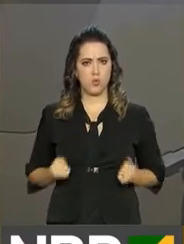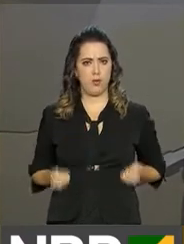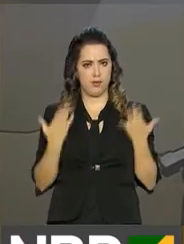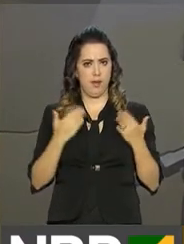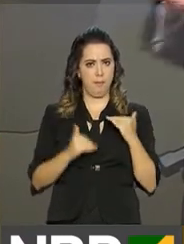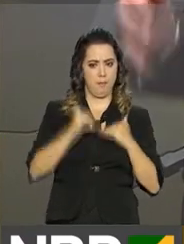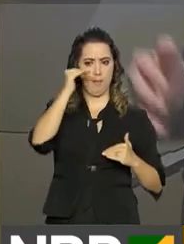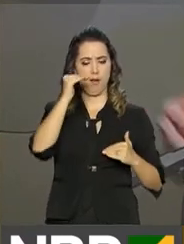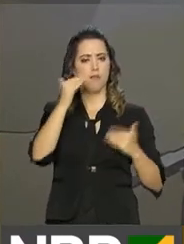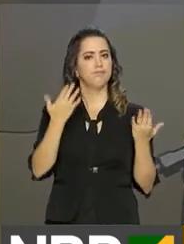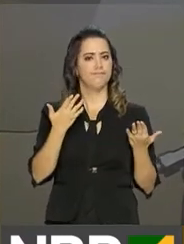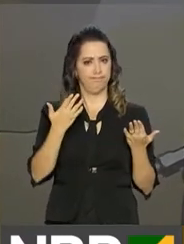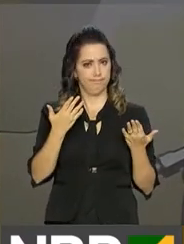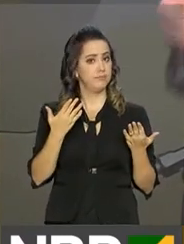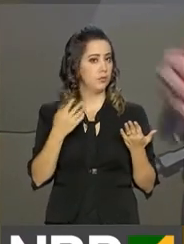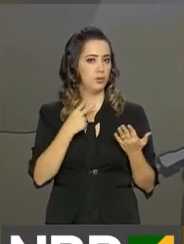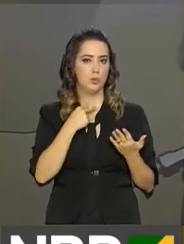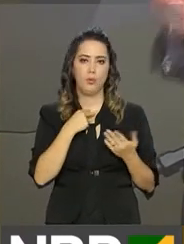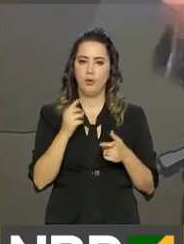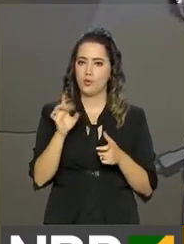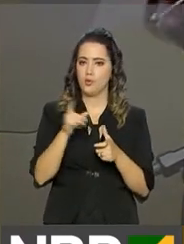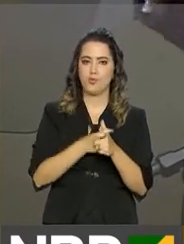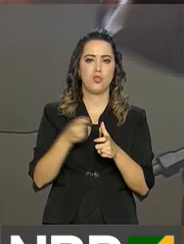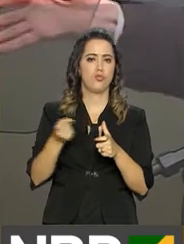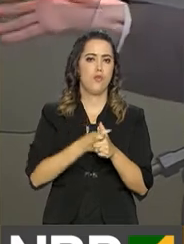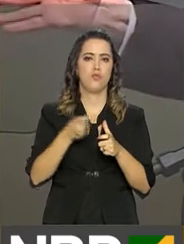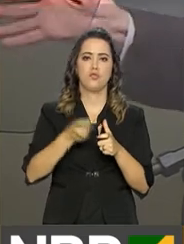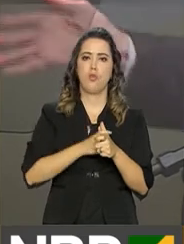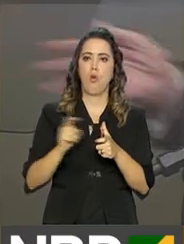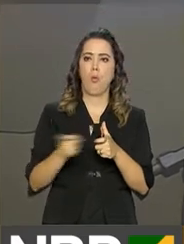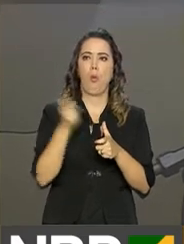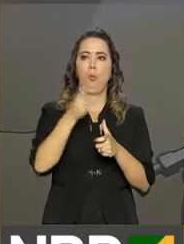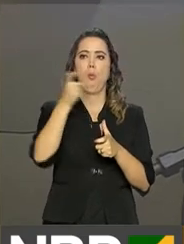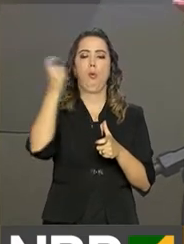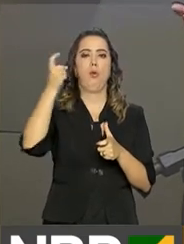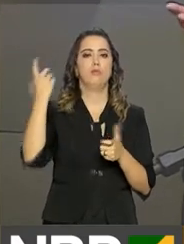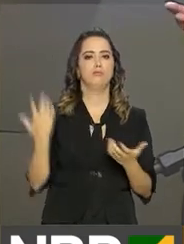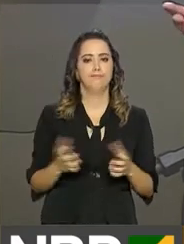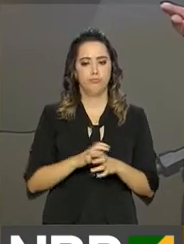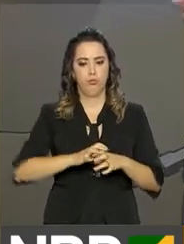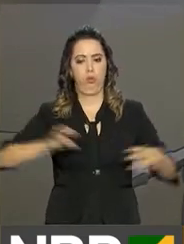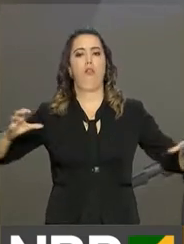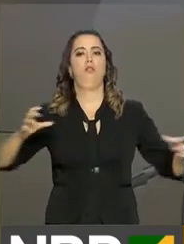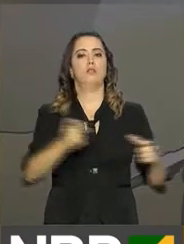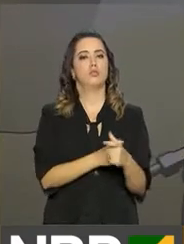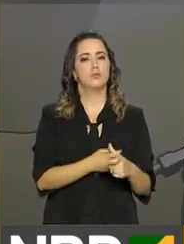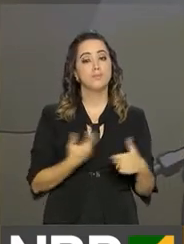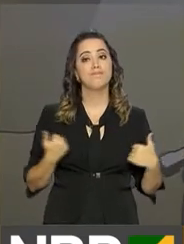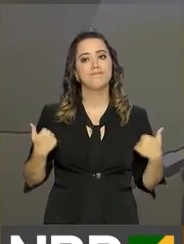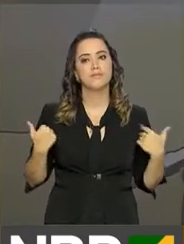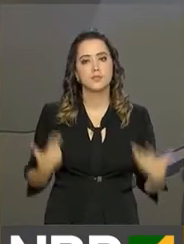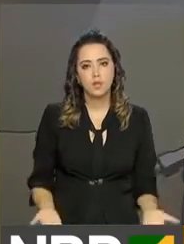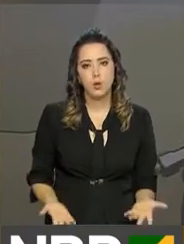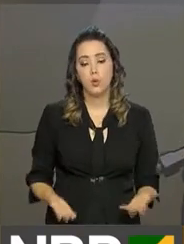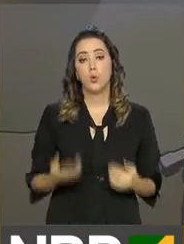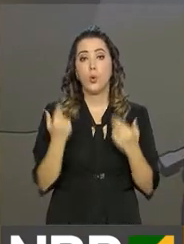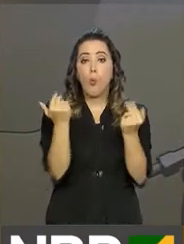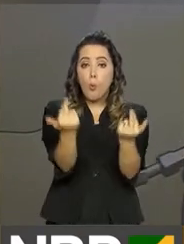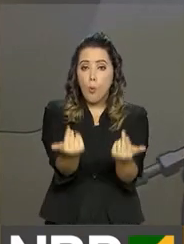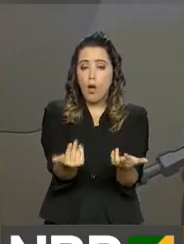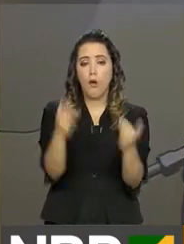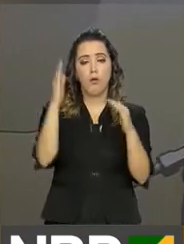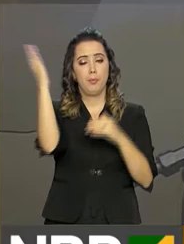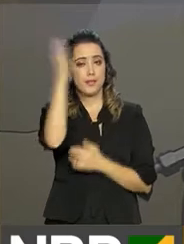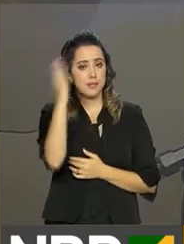vai acumulando dívida, chega no final do ano, tem uma dívida imensa. O Brasil, como não tinha teto